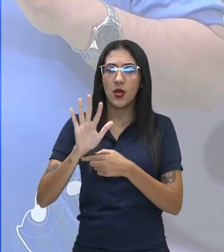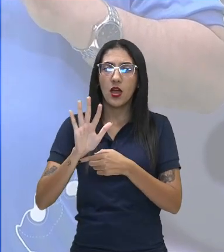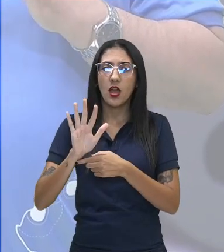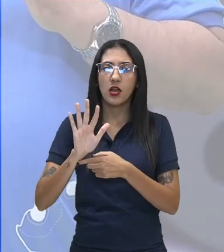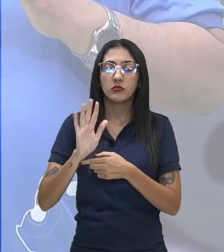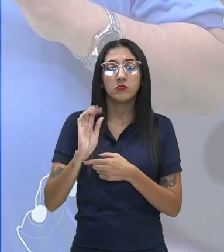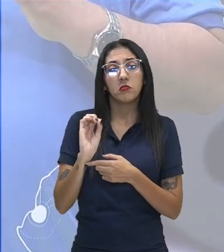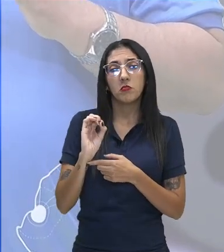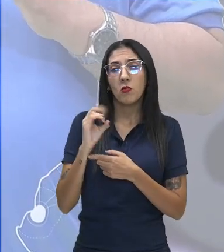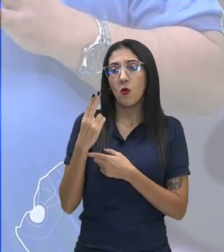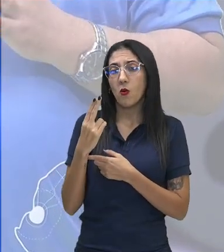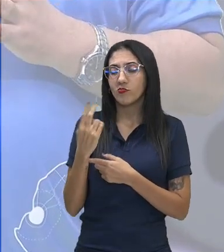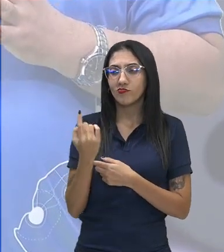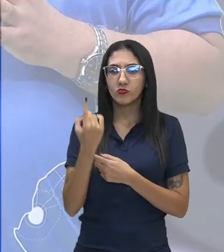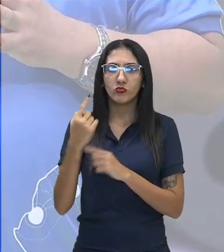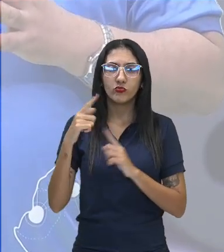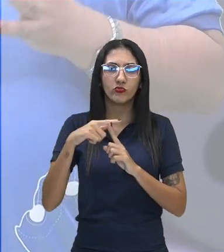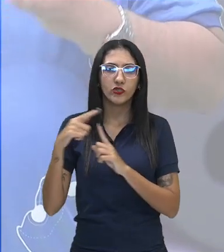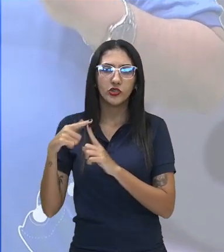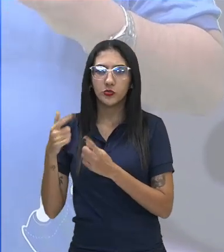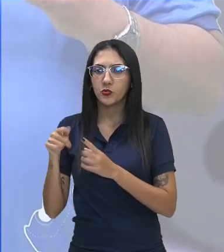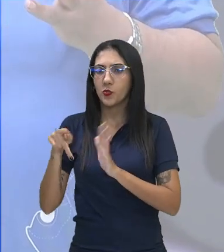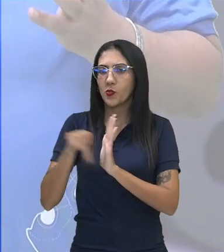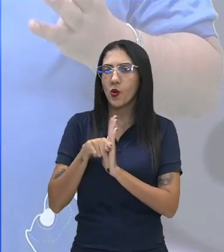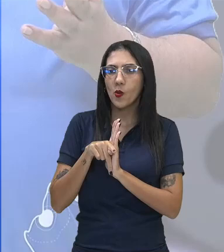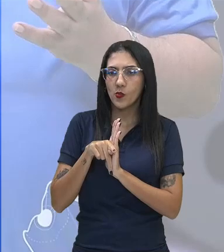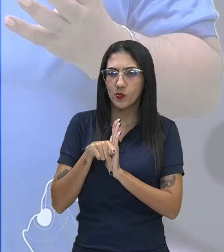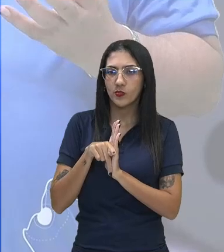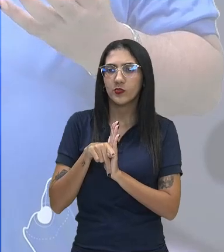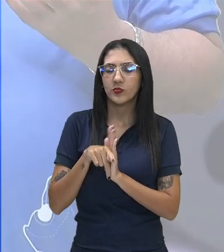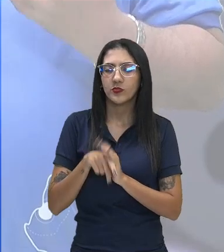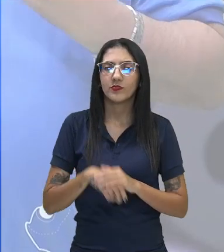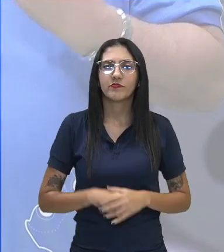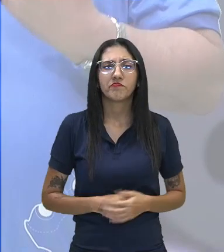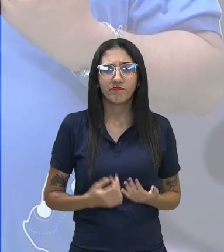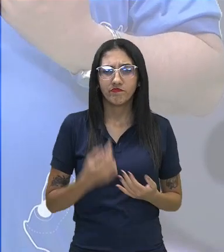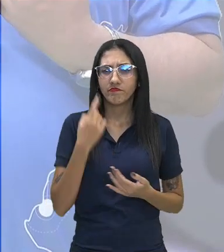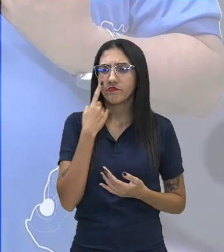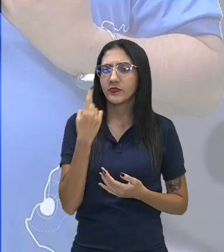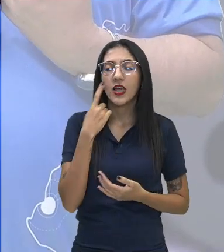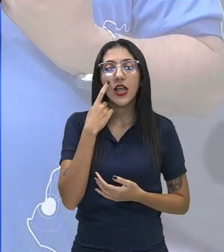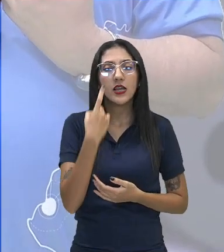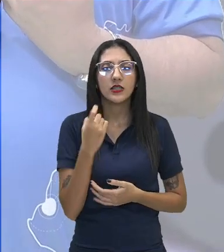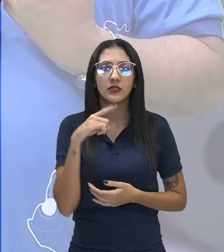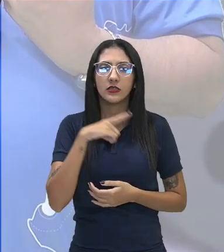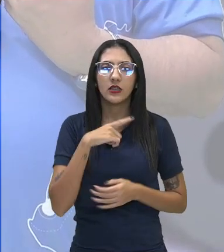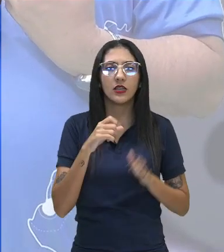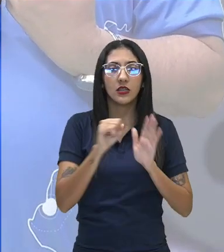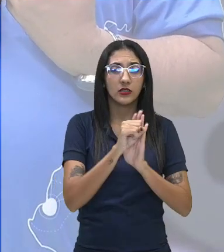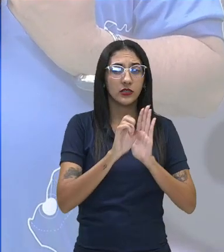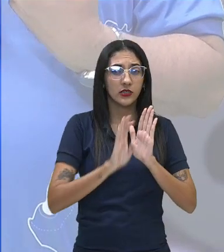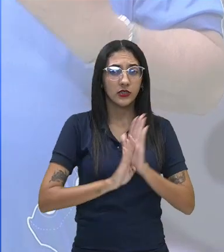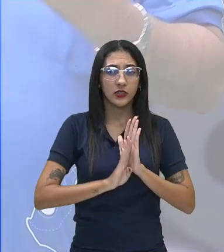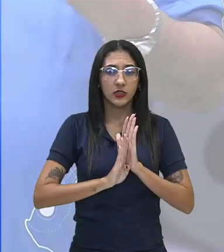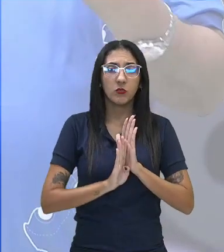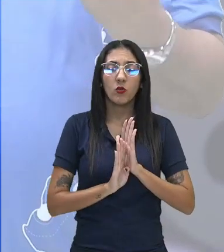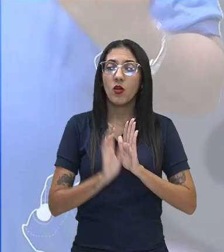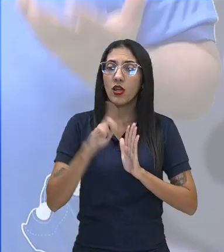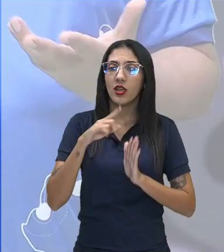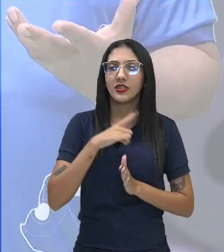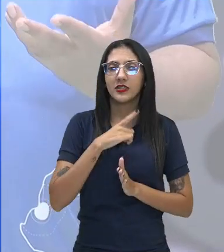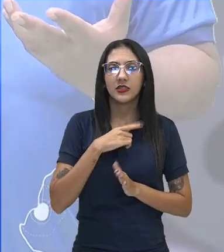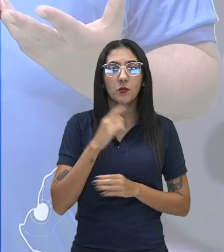ou mesmo de um sinal. Olha que interessante, né? O símbolo ele é